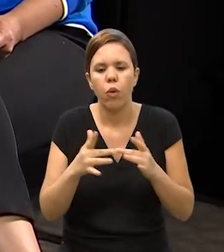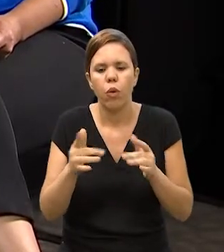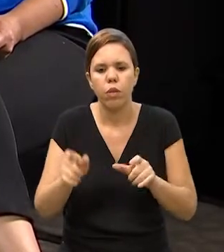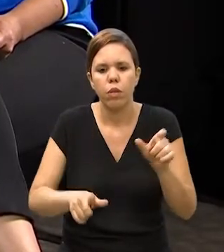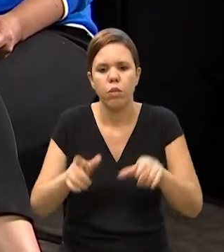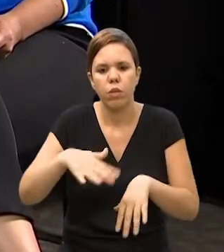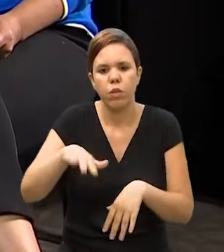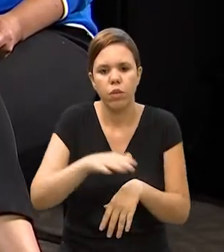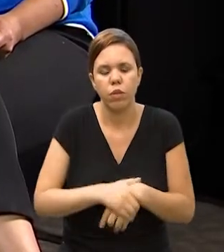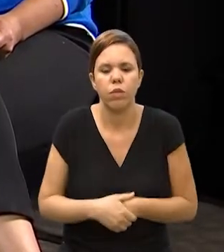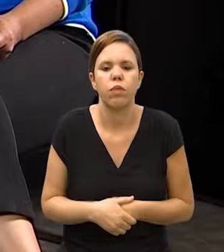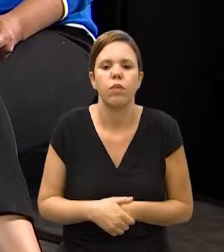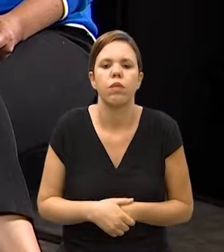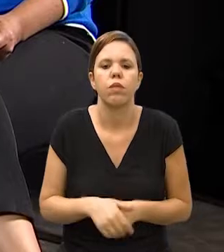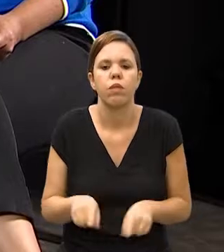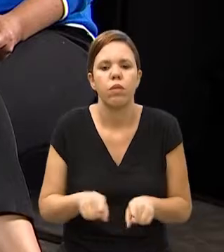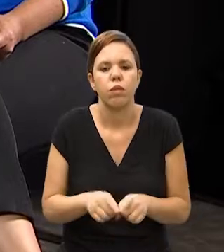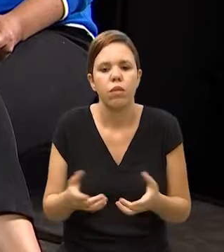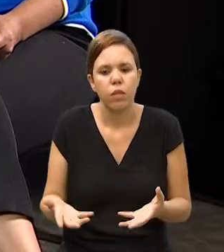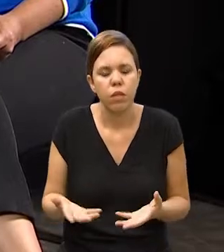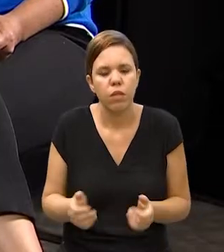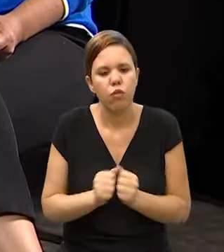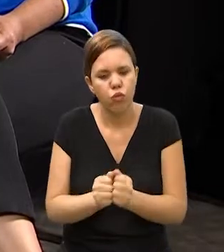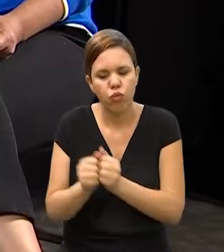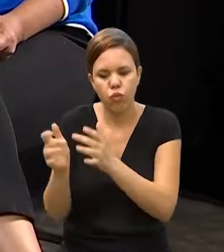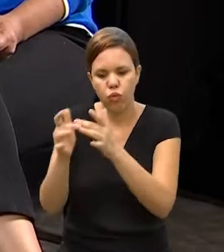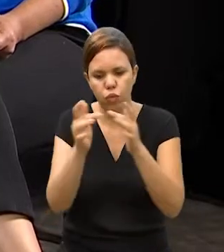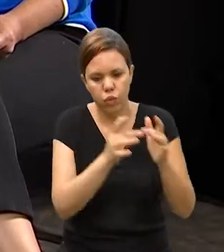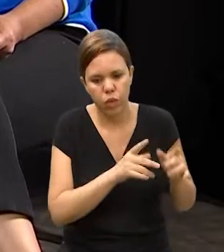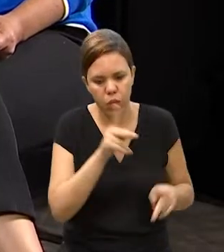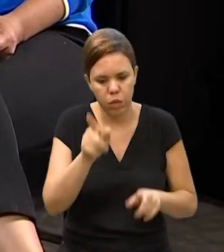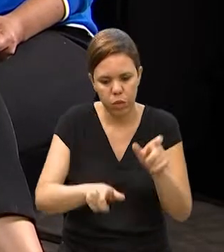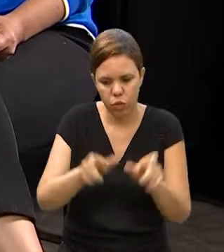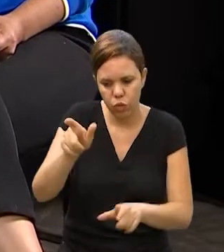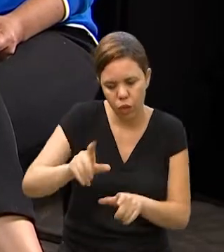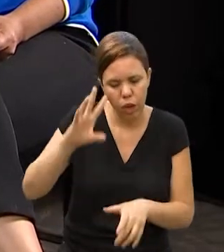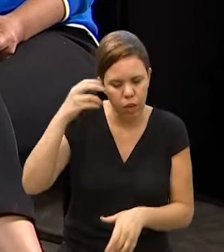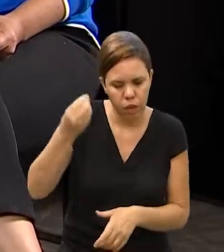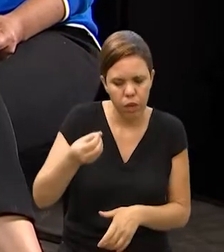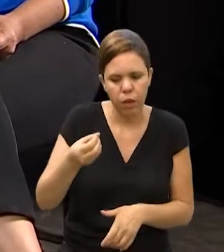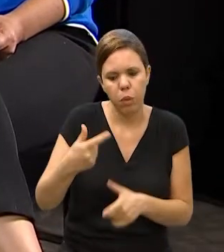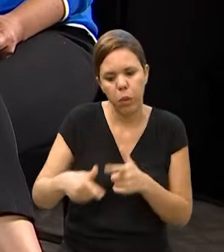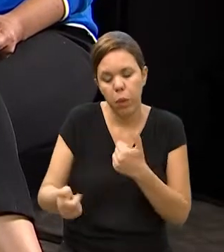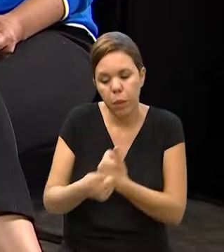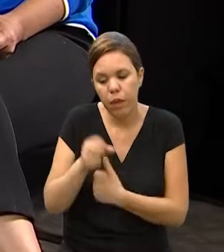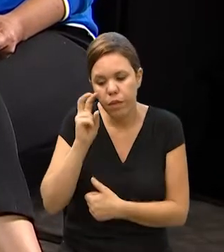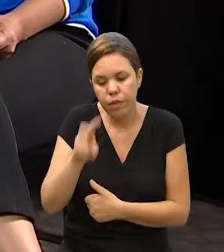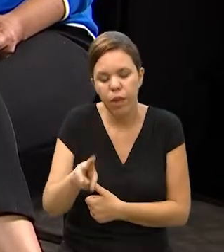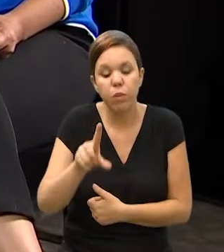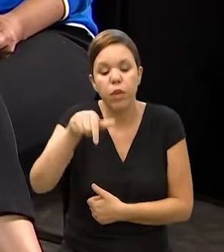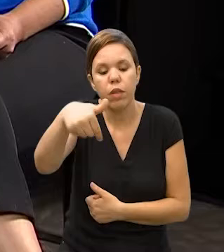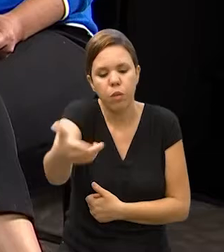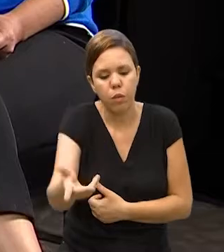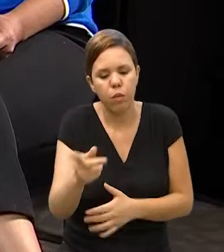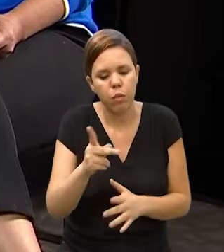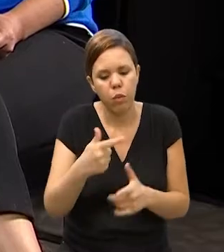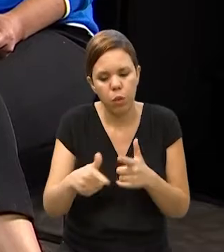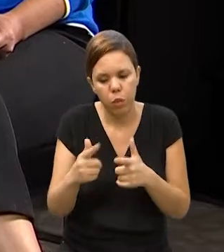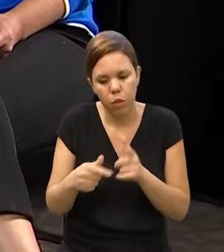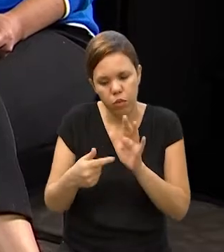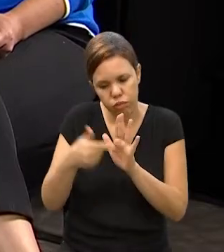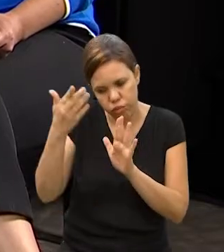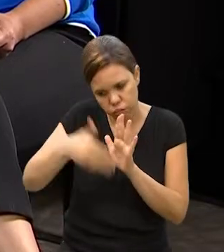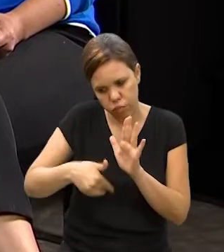com a população? O senhor também busca estar ali em contato direto, entender o problema de perto, até para depois que aquele problema, que